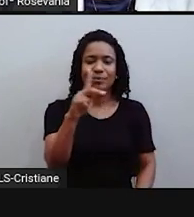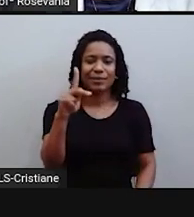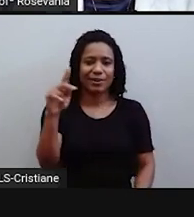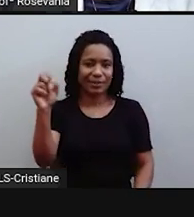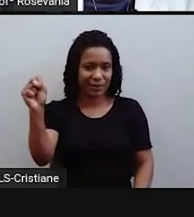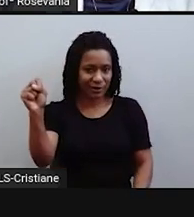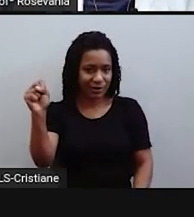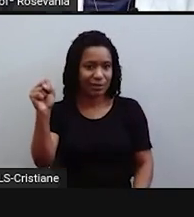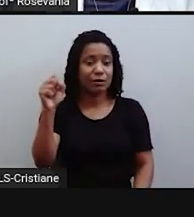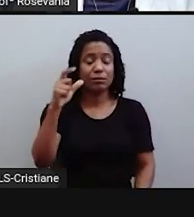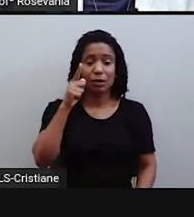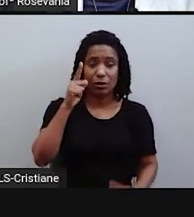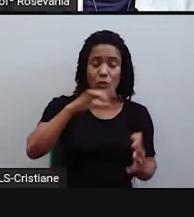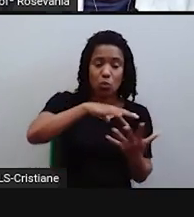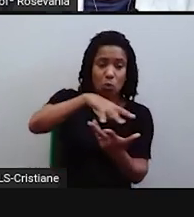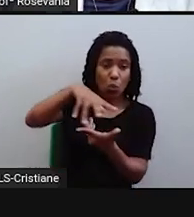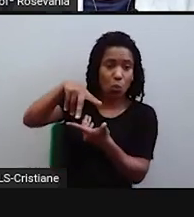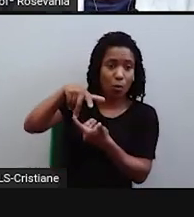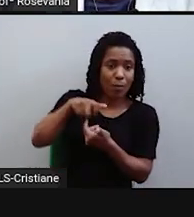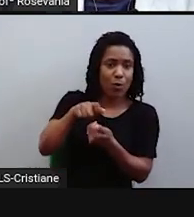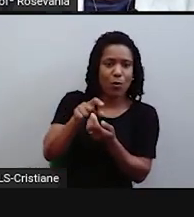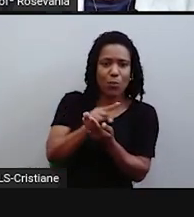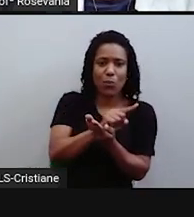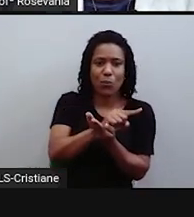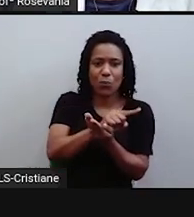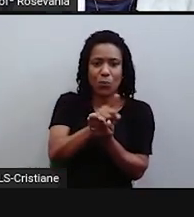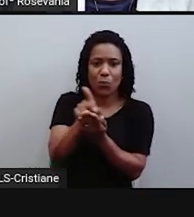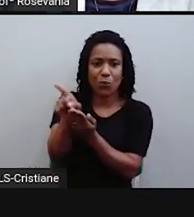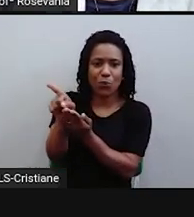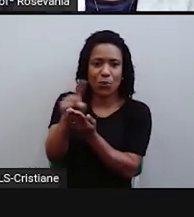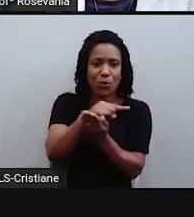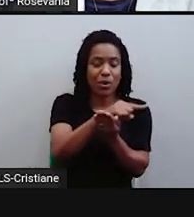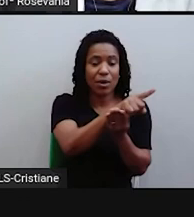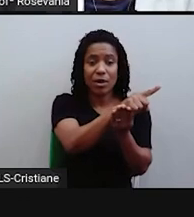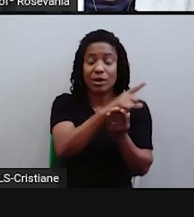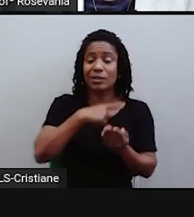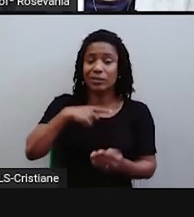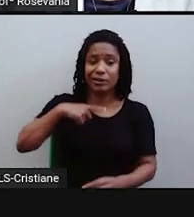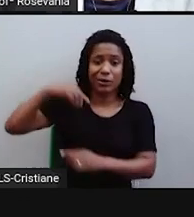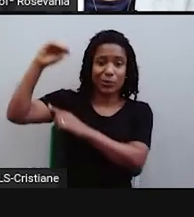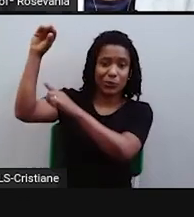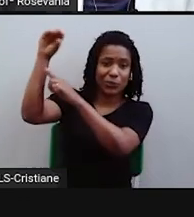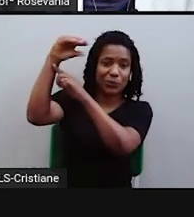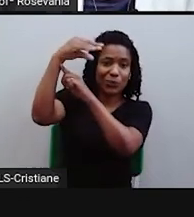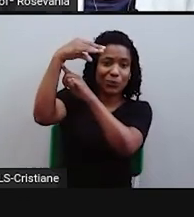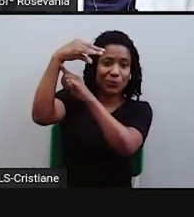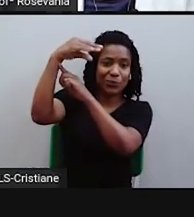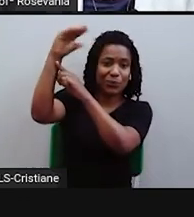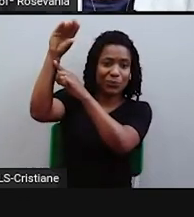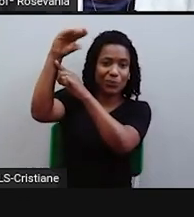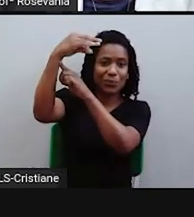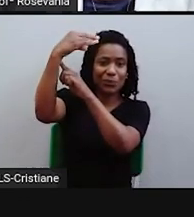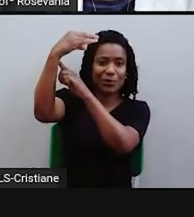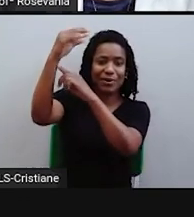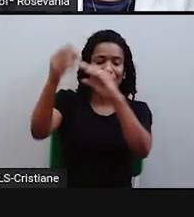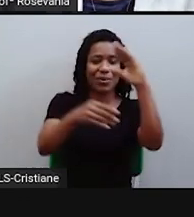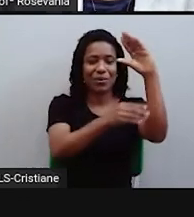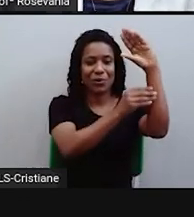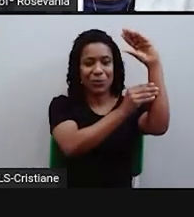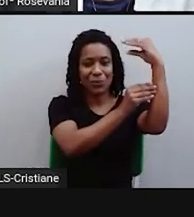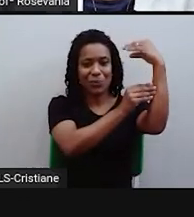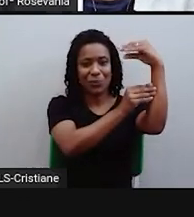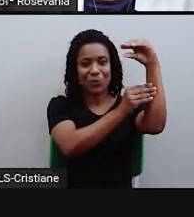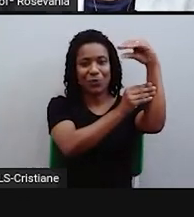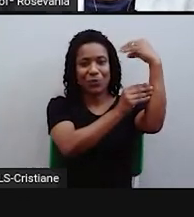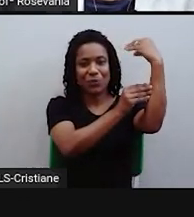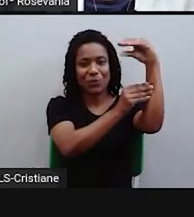posicionamento global. E ele utiliza informações de vários satélites, por isso que ele tem quase que informação